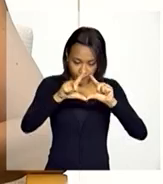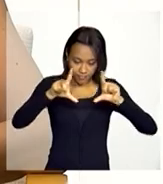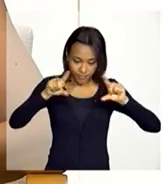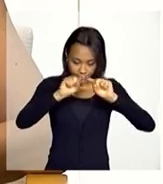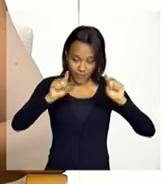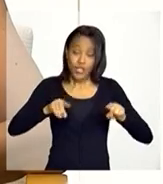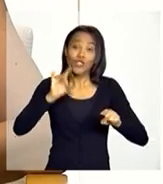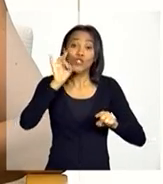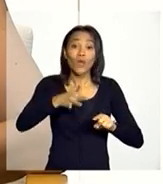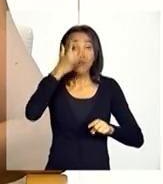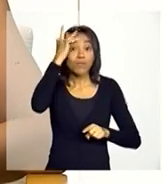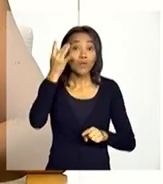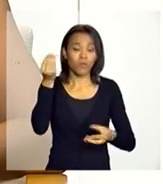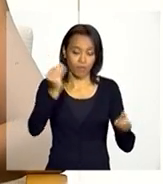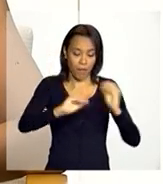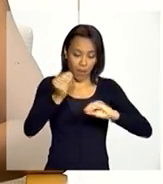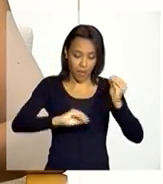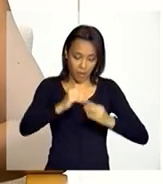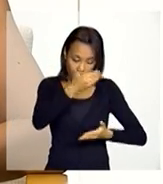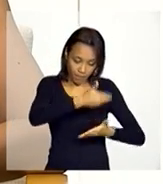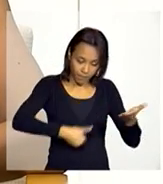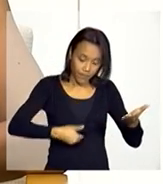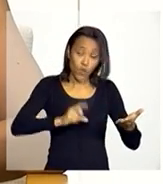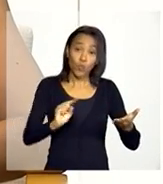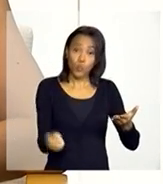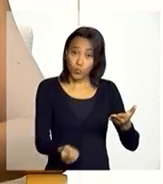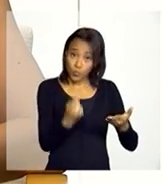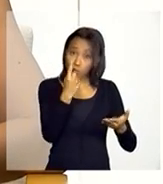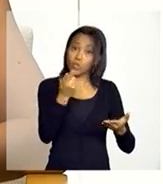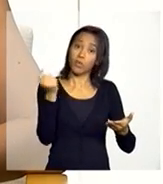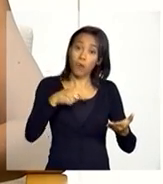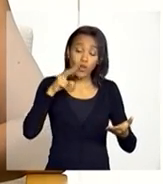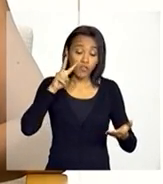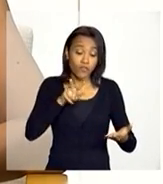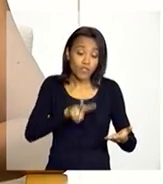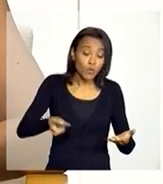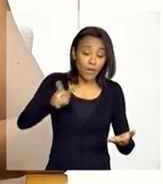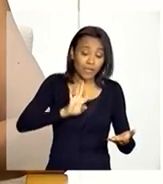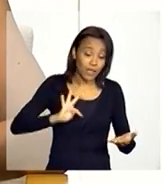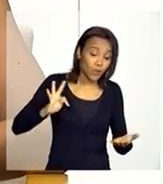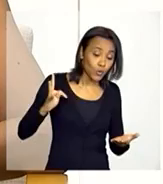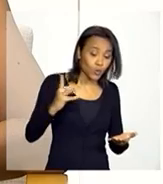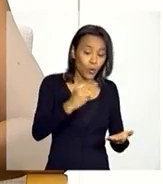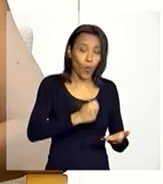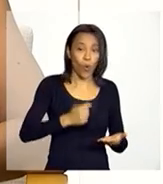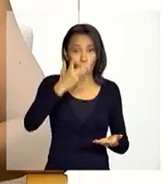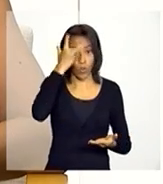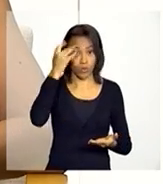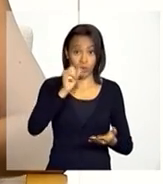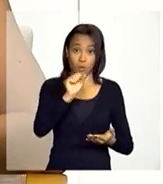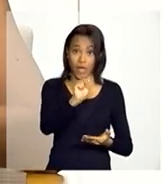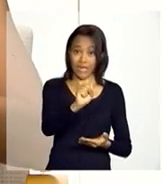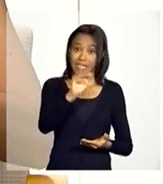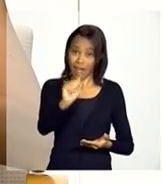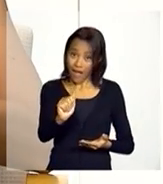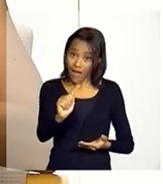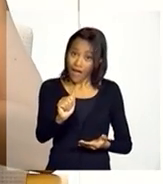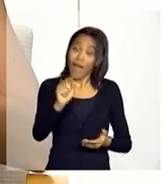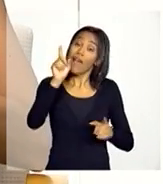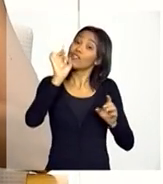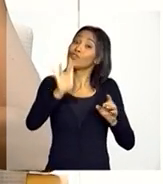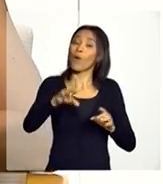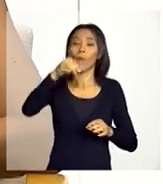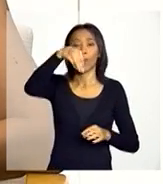ao município de São Paulo os únicos que podem visualizar todos os usuários cadastrados no sa somos do